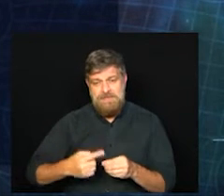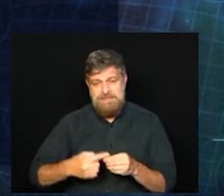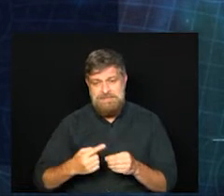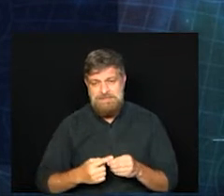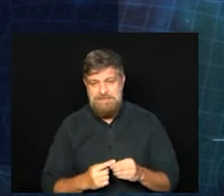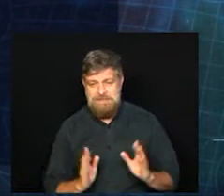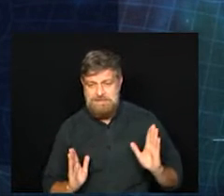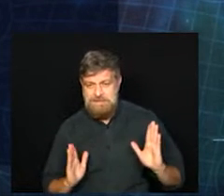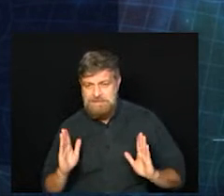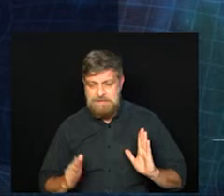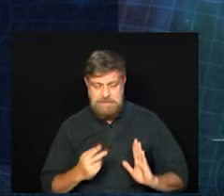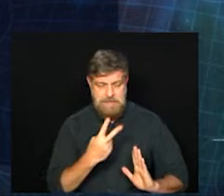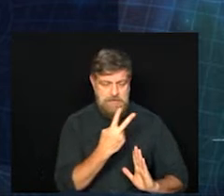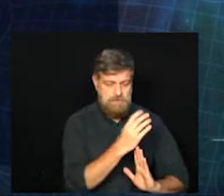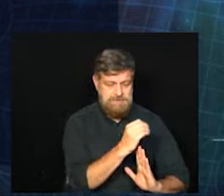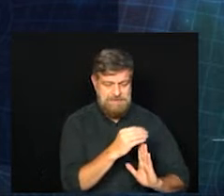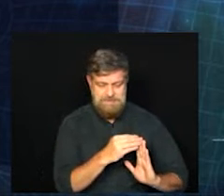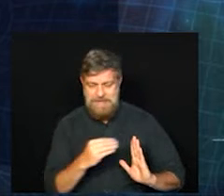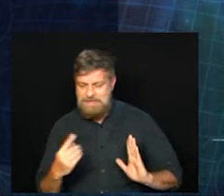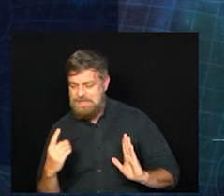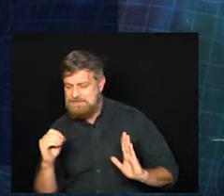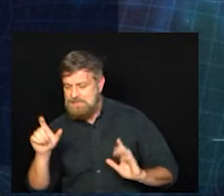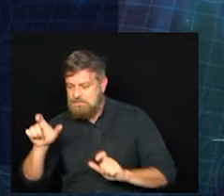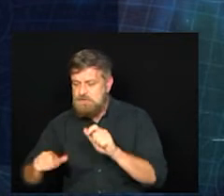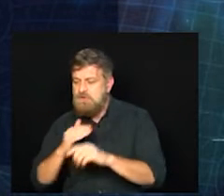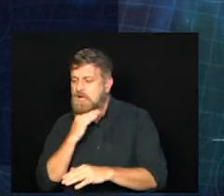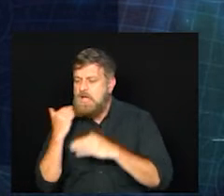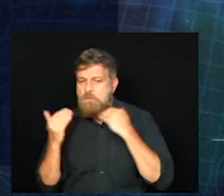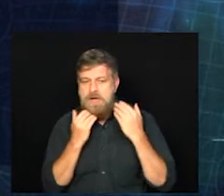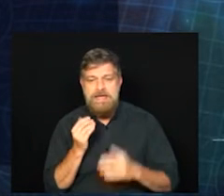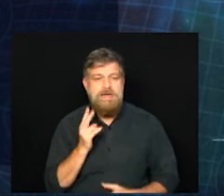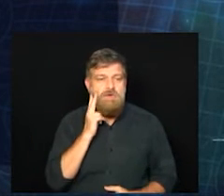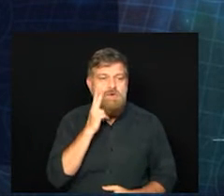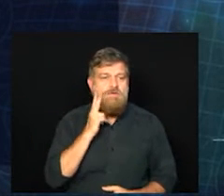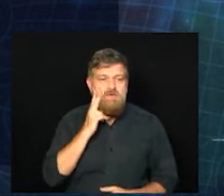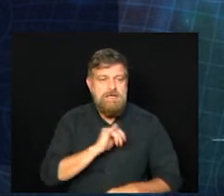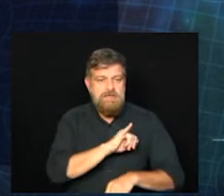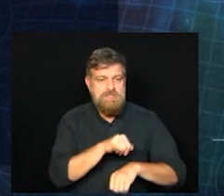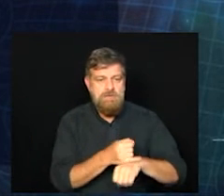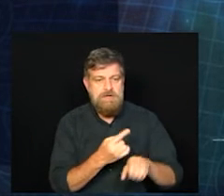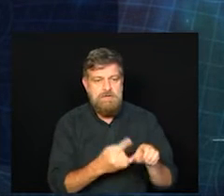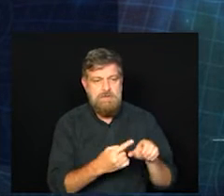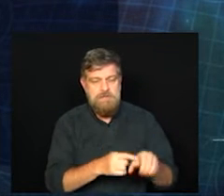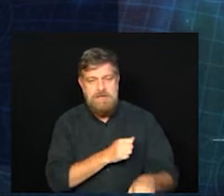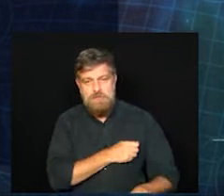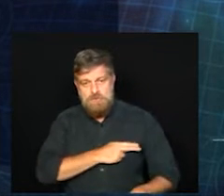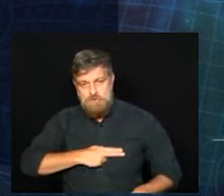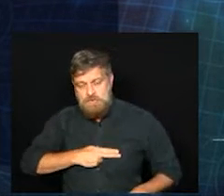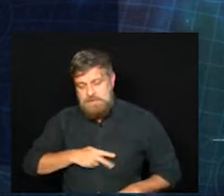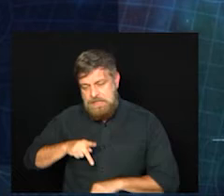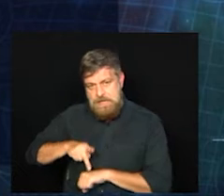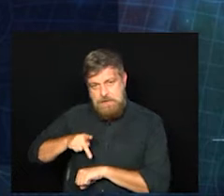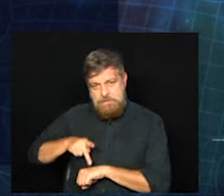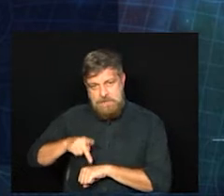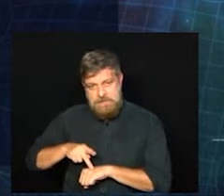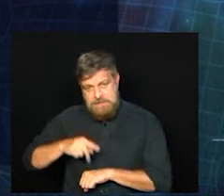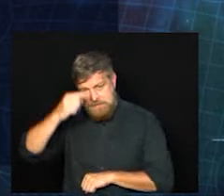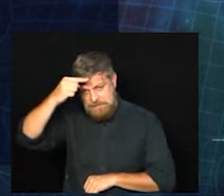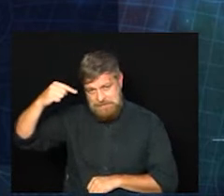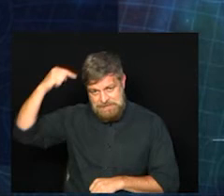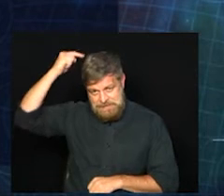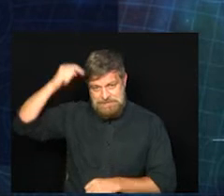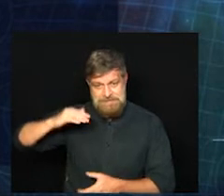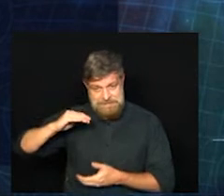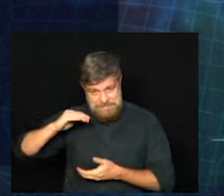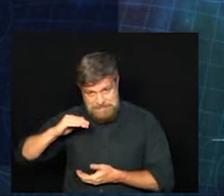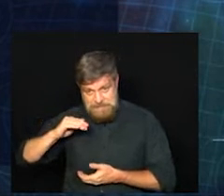entre 200 e 100 óbitos são Vinhedo, Jaguariúna, Cosmópolis, Arthur Nogueira, Pedreira e com menos